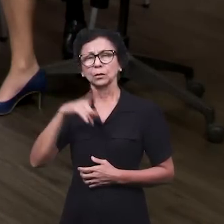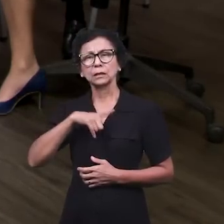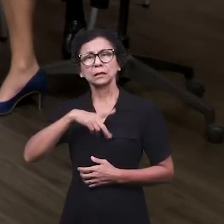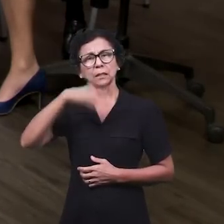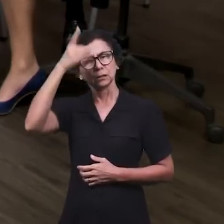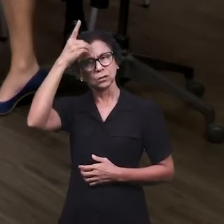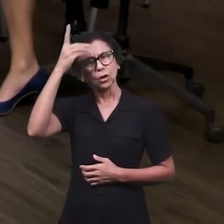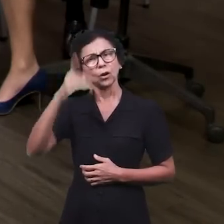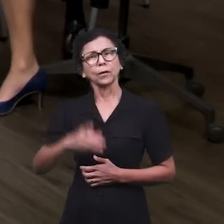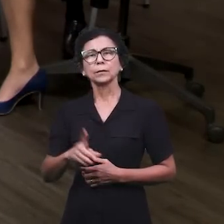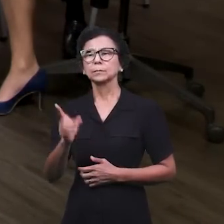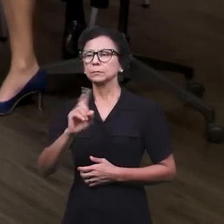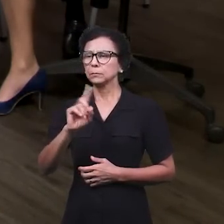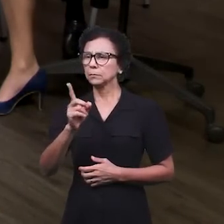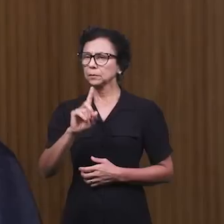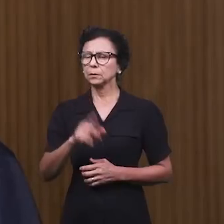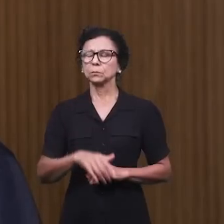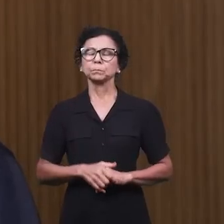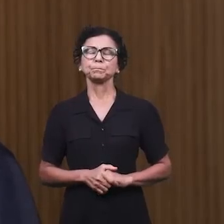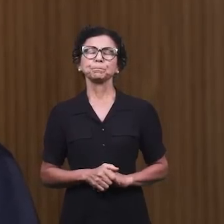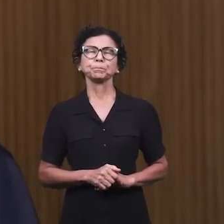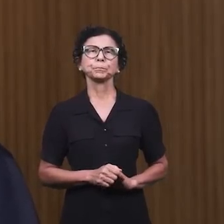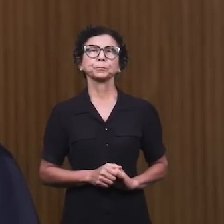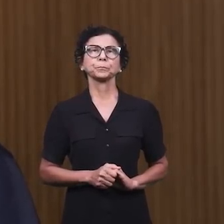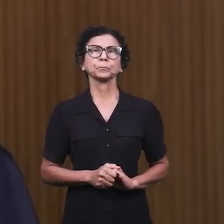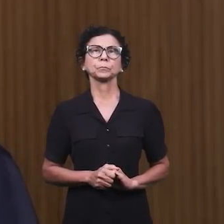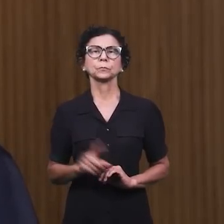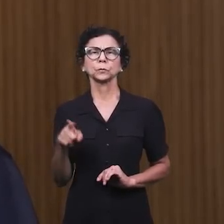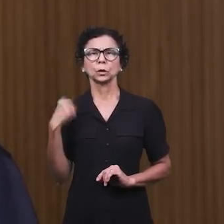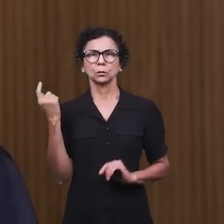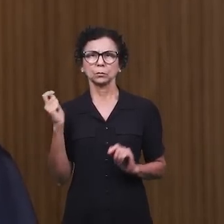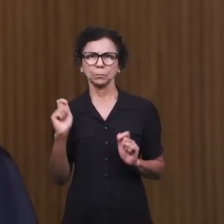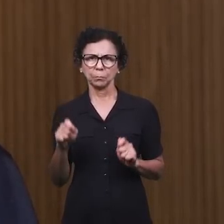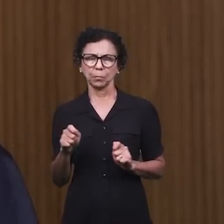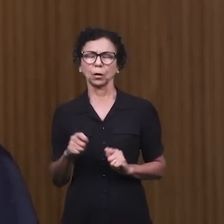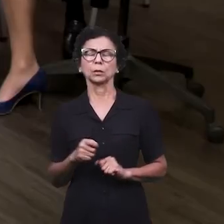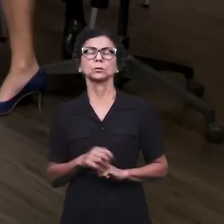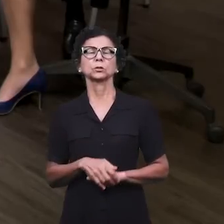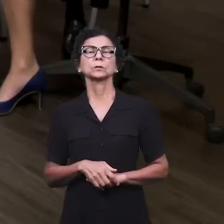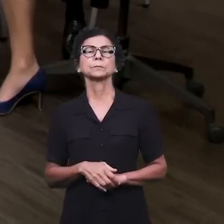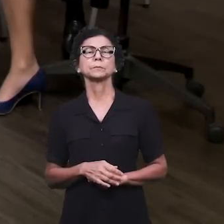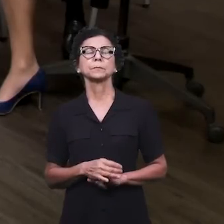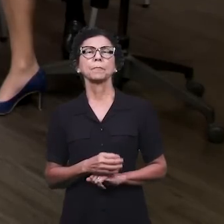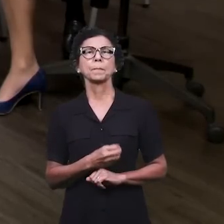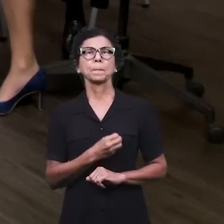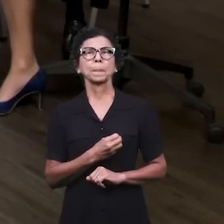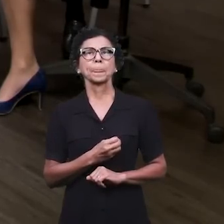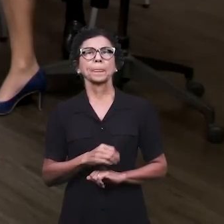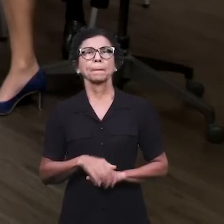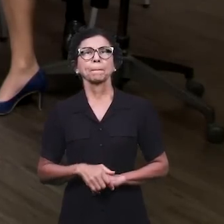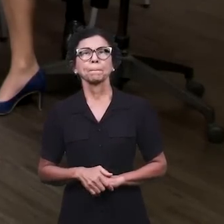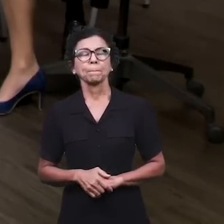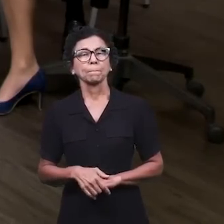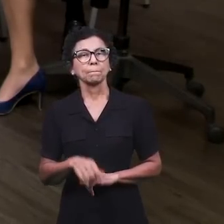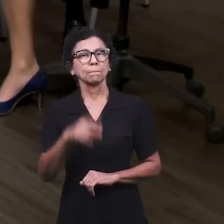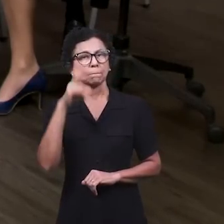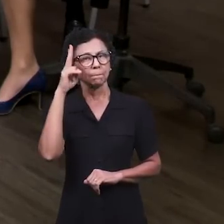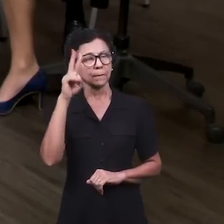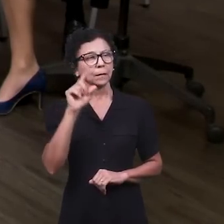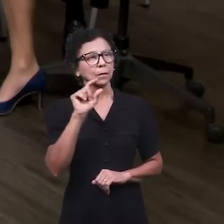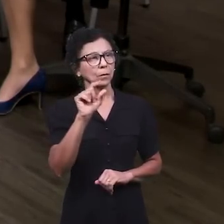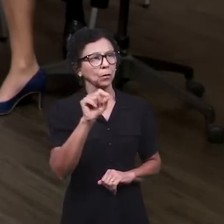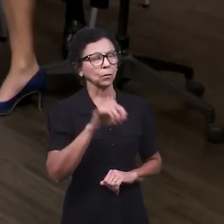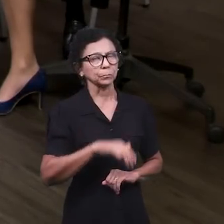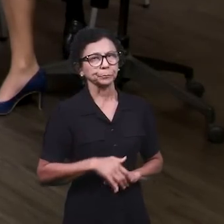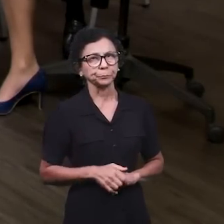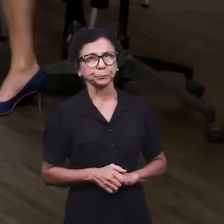participar, sem nenhuma dificuldade. Lembrando que o dom ele é precedido da busca. Né?